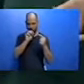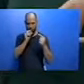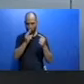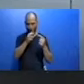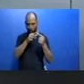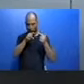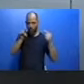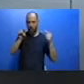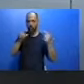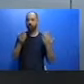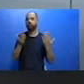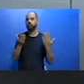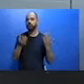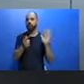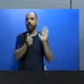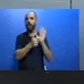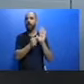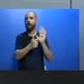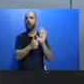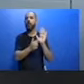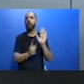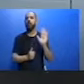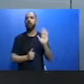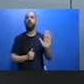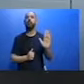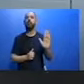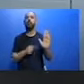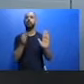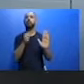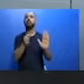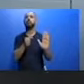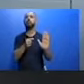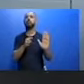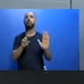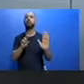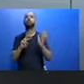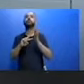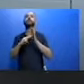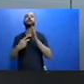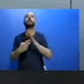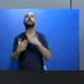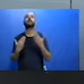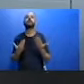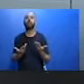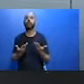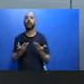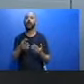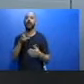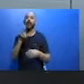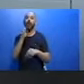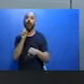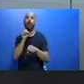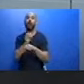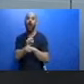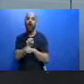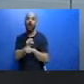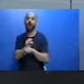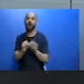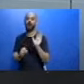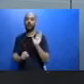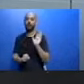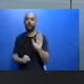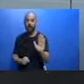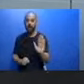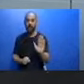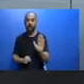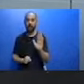a mão tá assim que significa isso não pare a mesma ordem que está